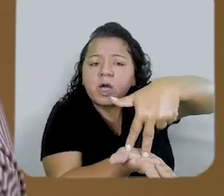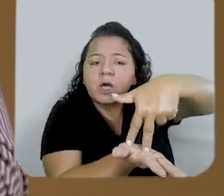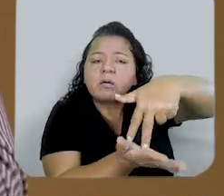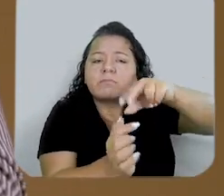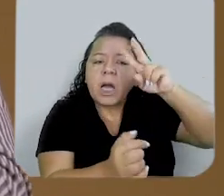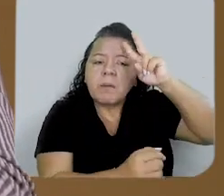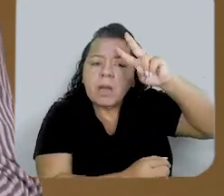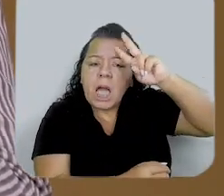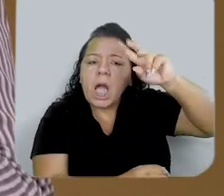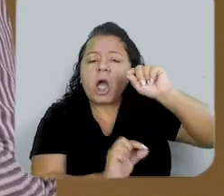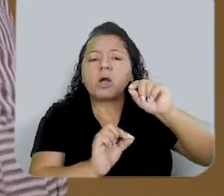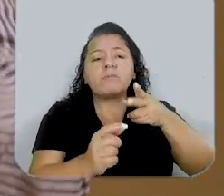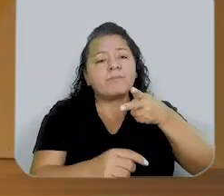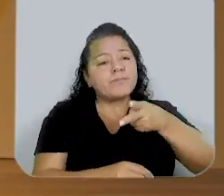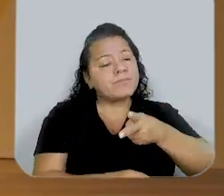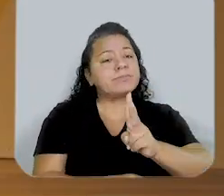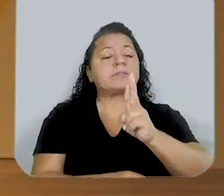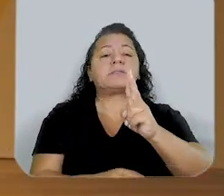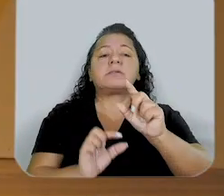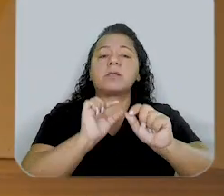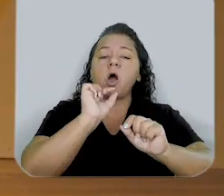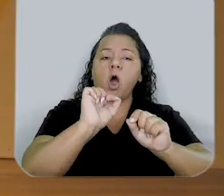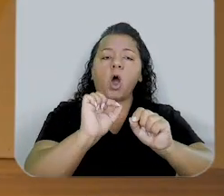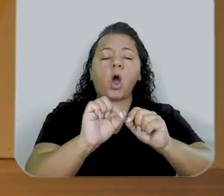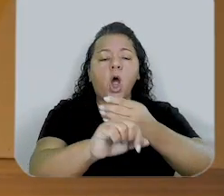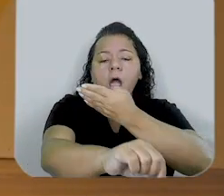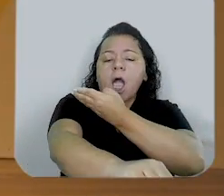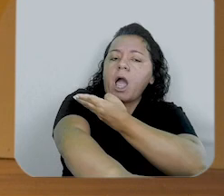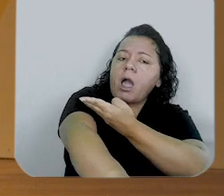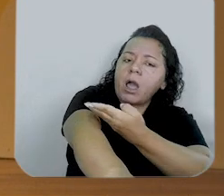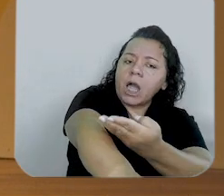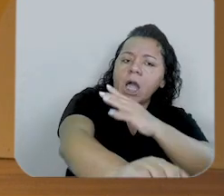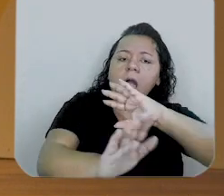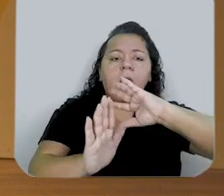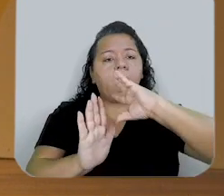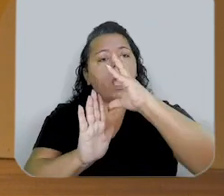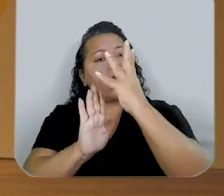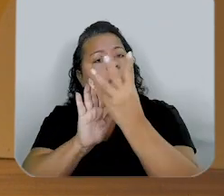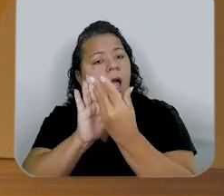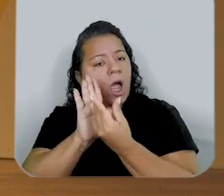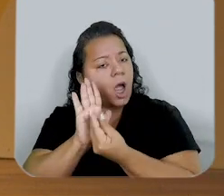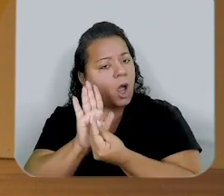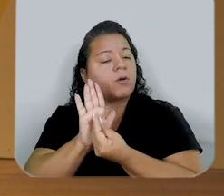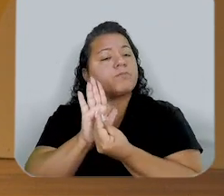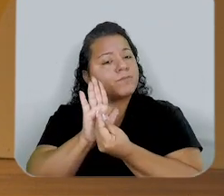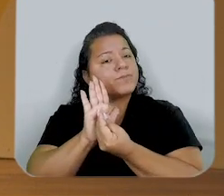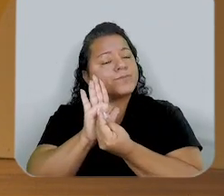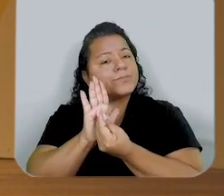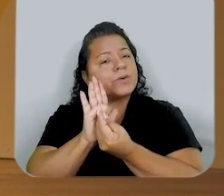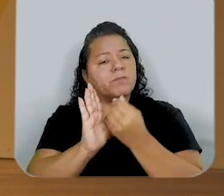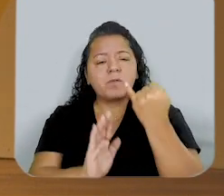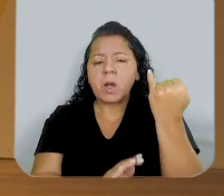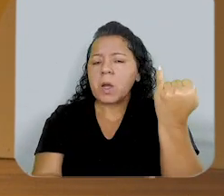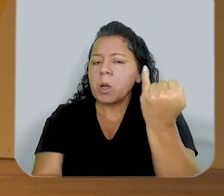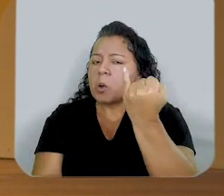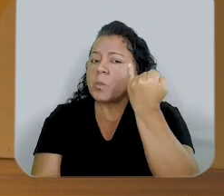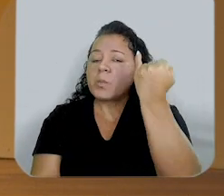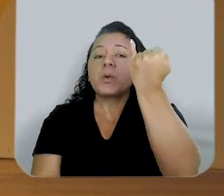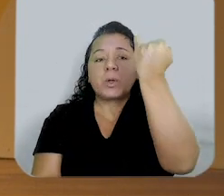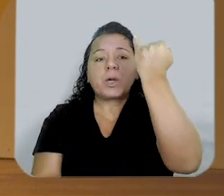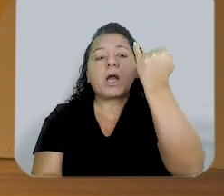história. Sendo que o tradicional amazônida, ele foi fundamental para que